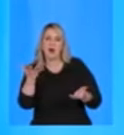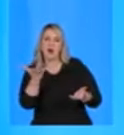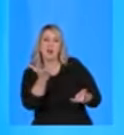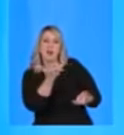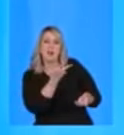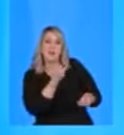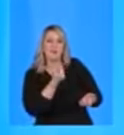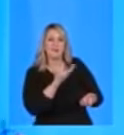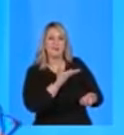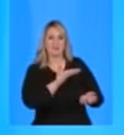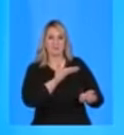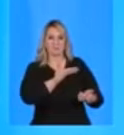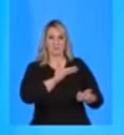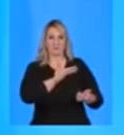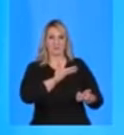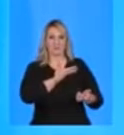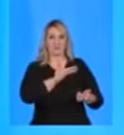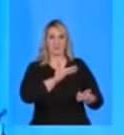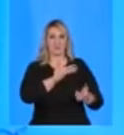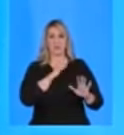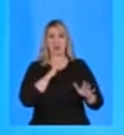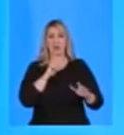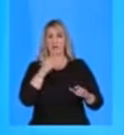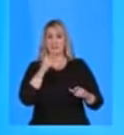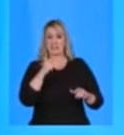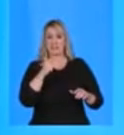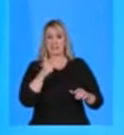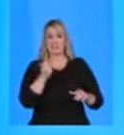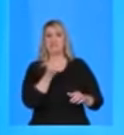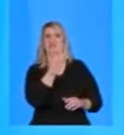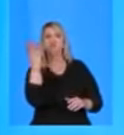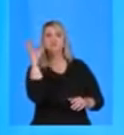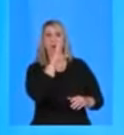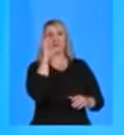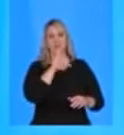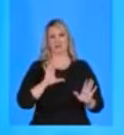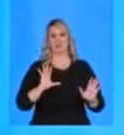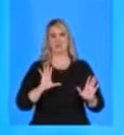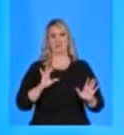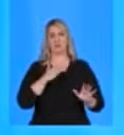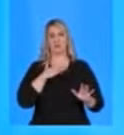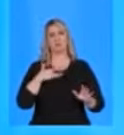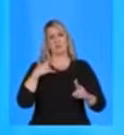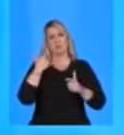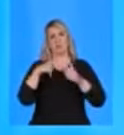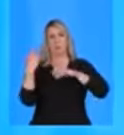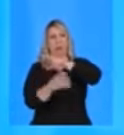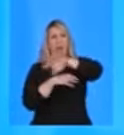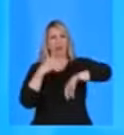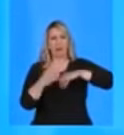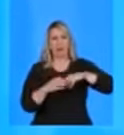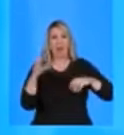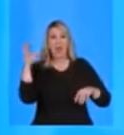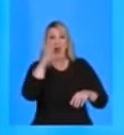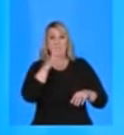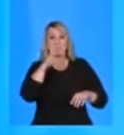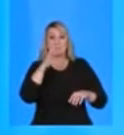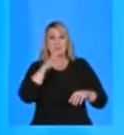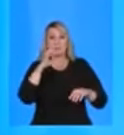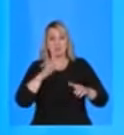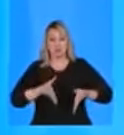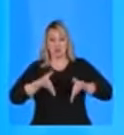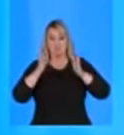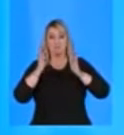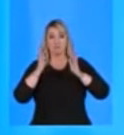colegas nós não tivemos tanta emergência assim a saúde tá um caos emergência é quando um prédio